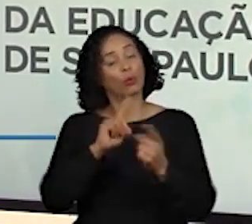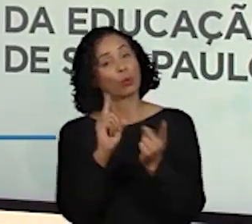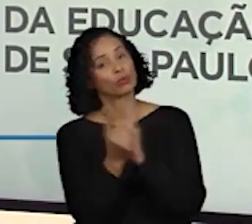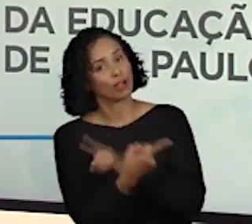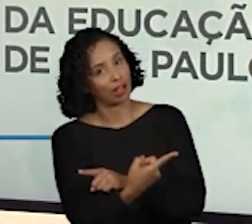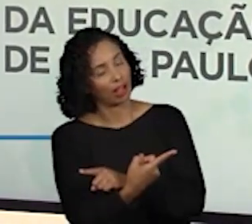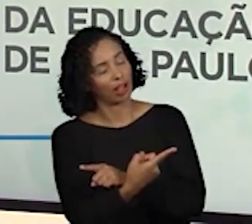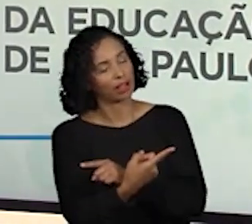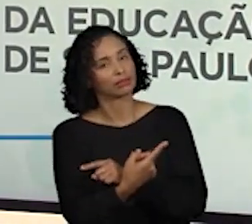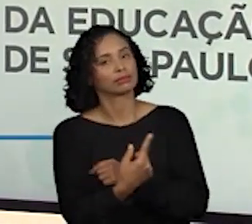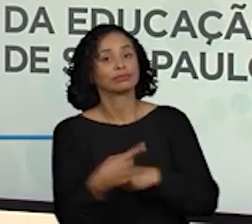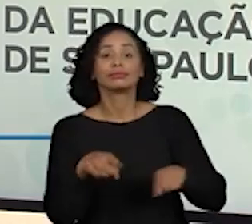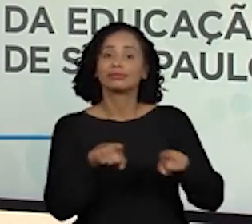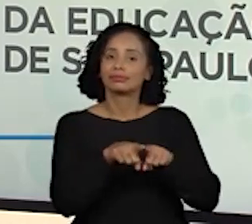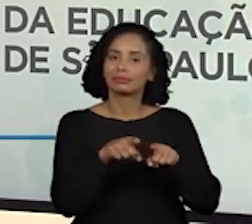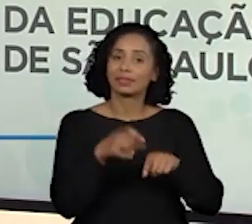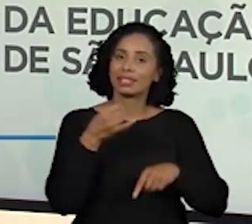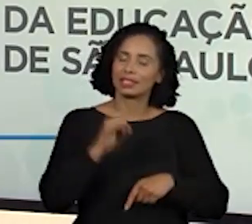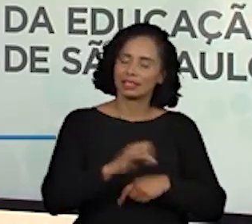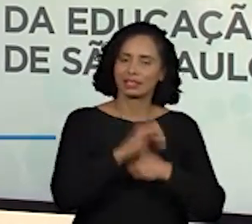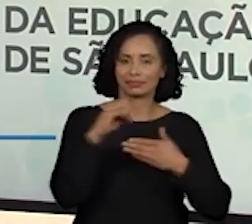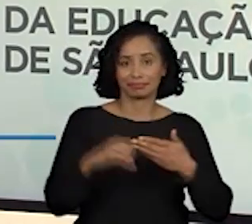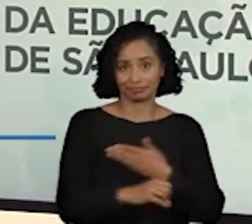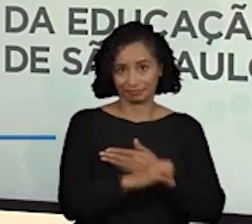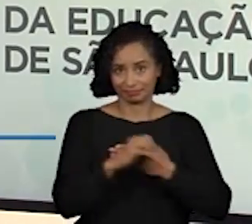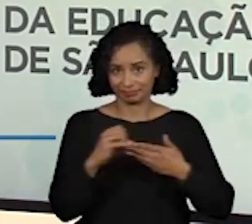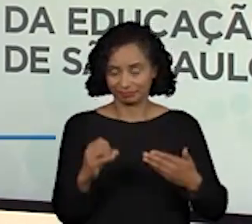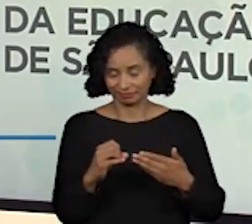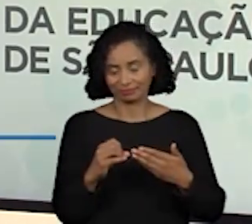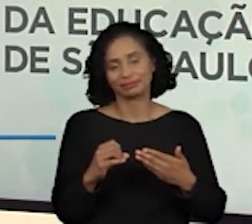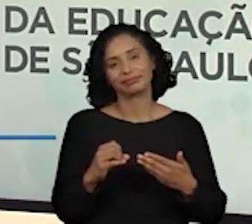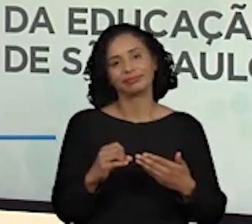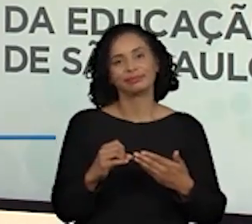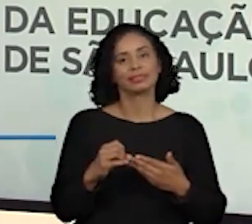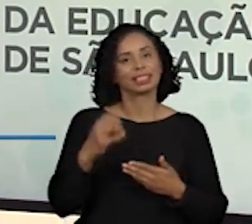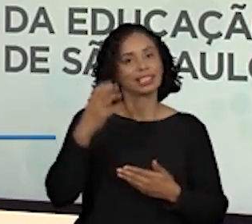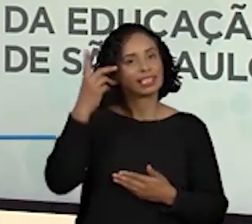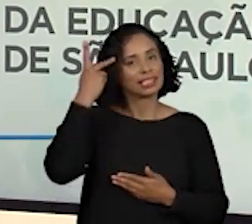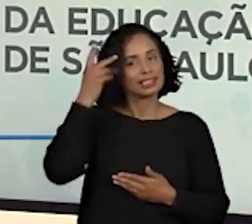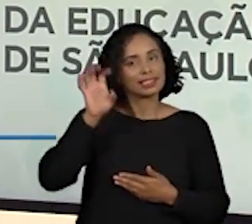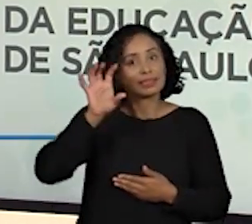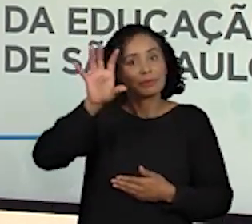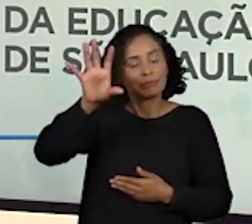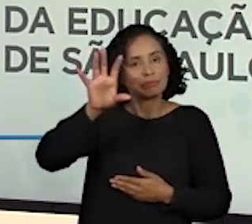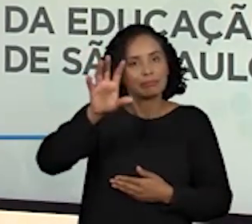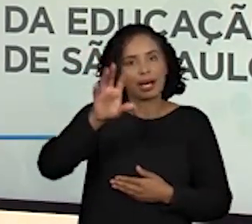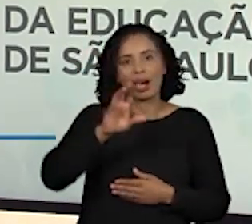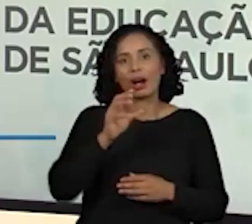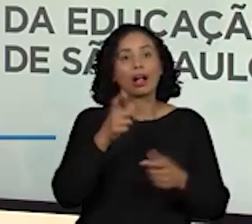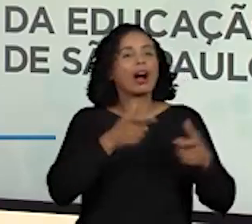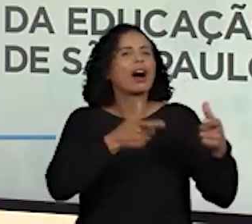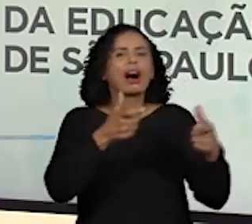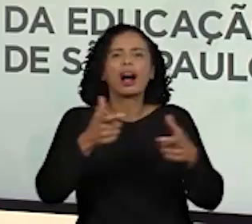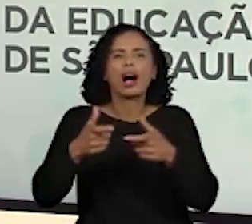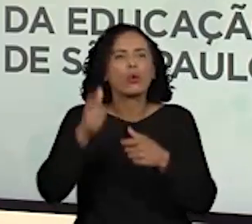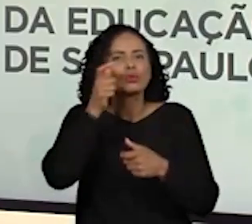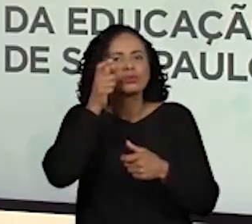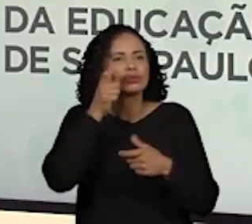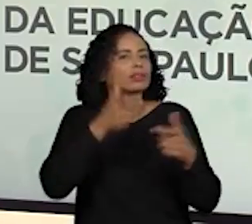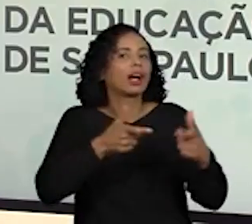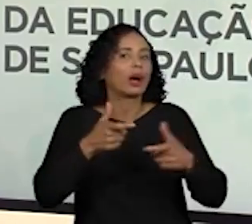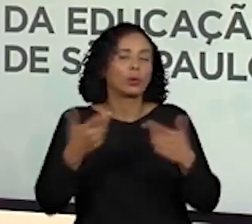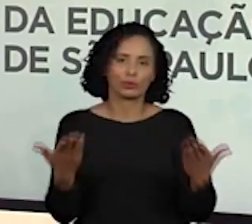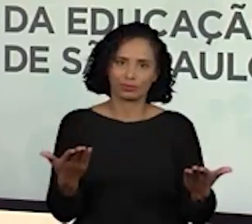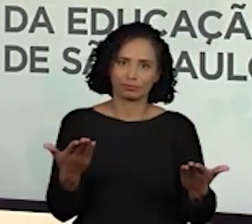passando em algum dos canais do Centro de Mídias da Educação de São Paulo, está passando aí pela internet, vagando e chegou até a